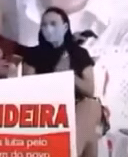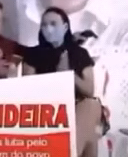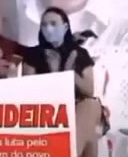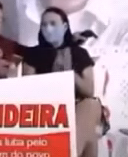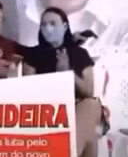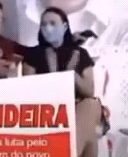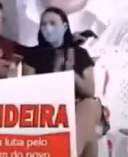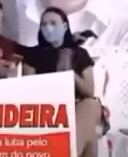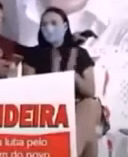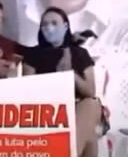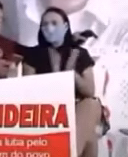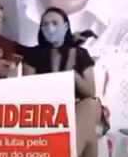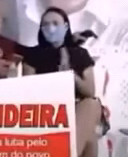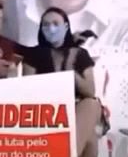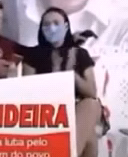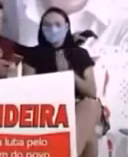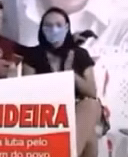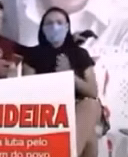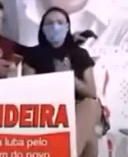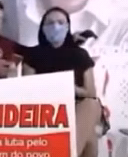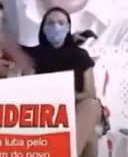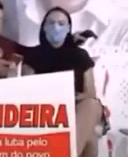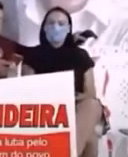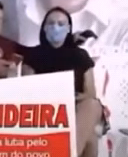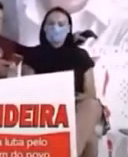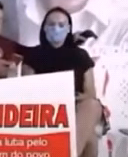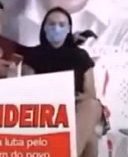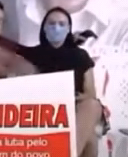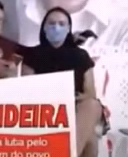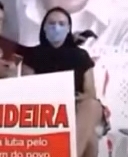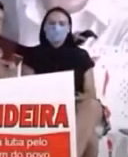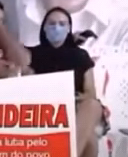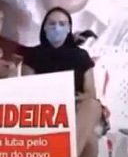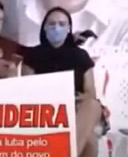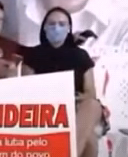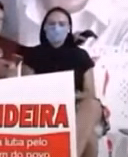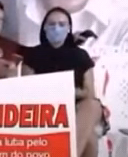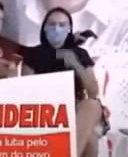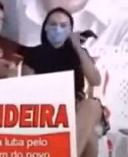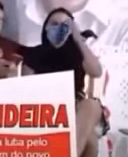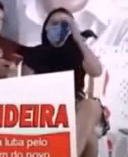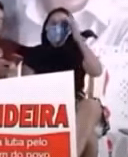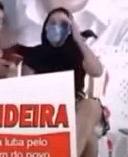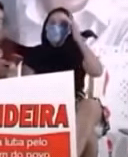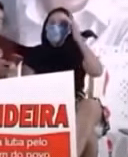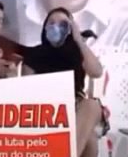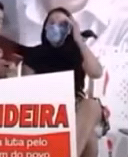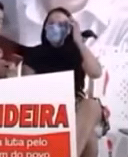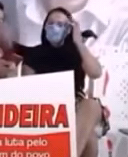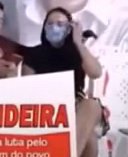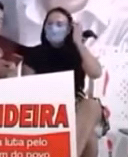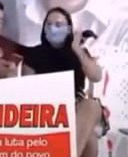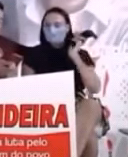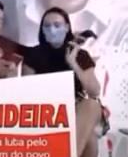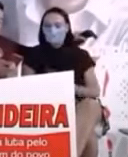Pra cuidar da dona Francisca, com orgulho passei um ano. Pessoas maravilhosas, pessoas que me tratavam bem,